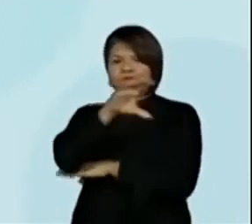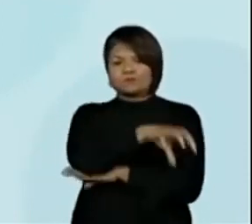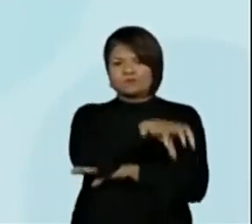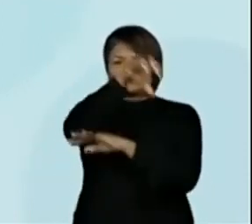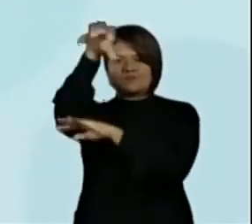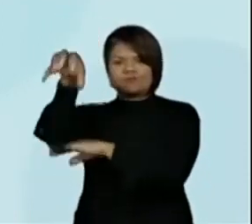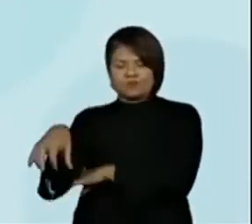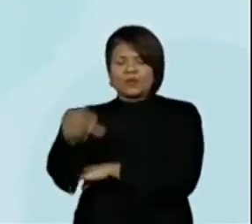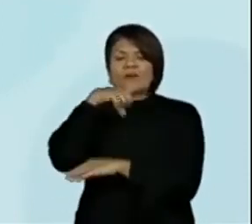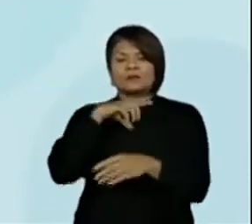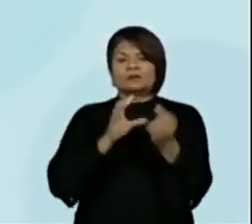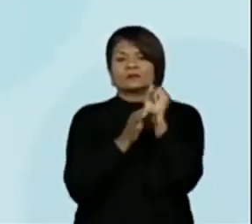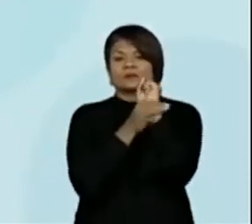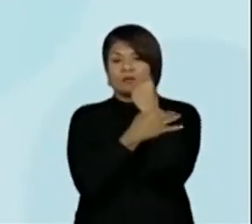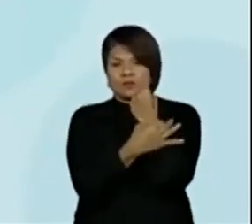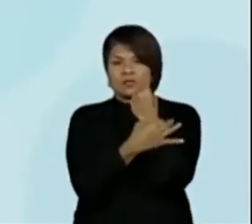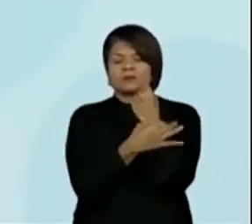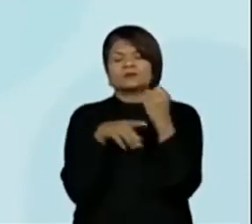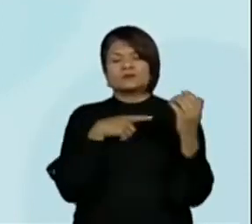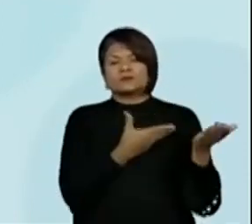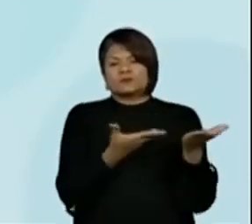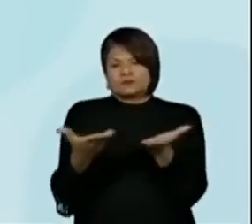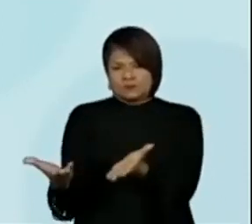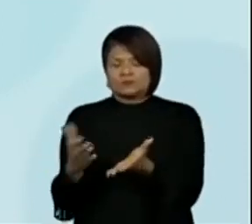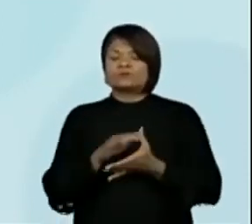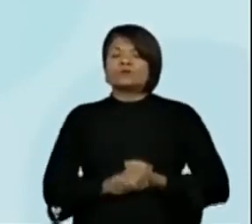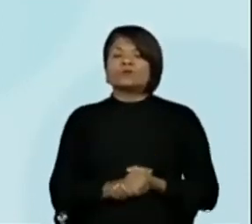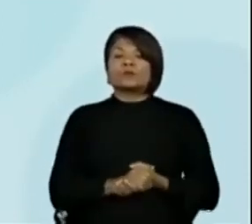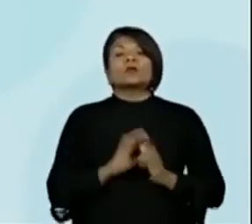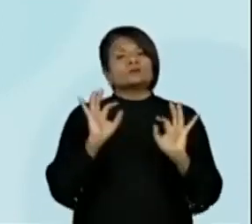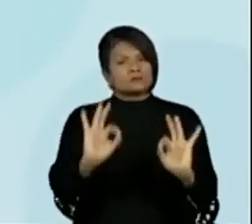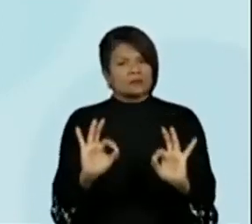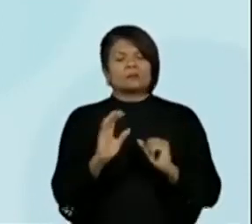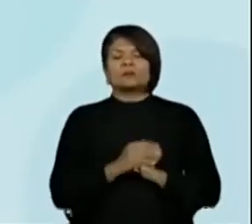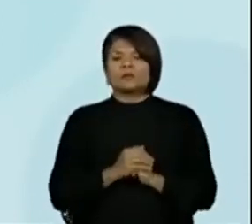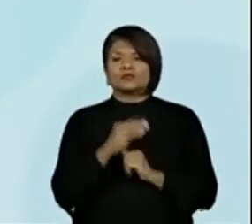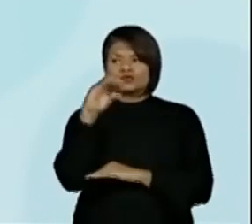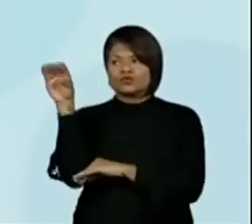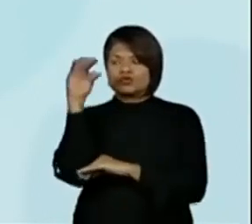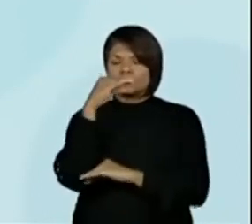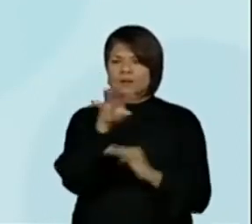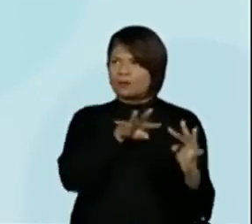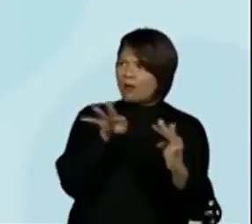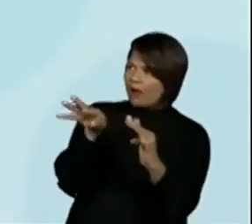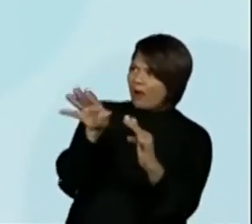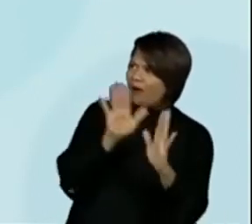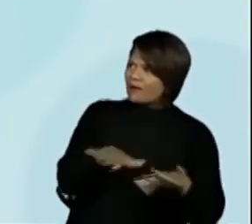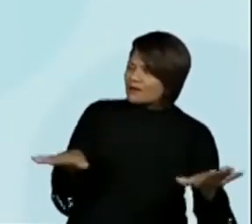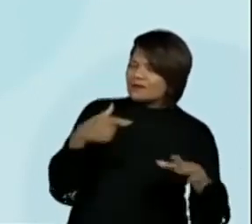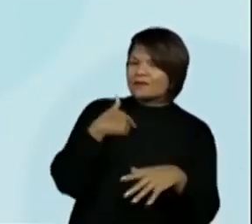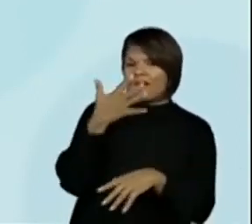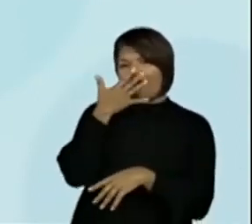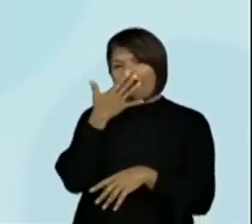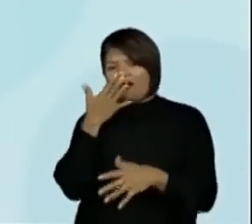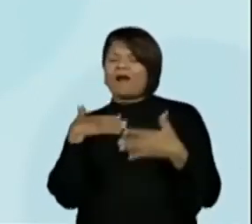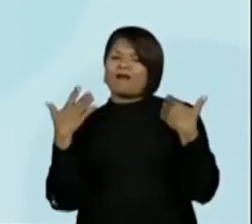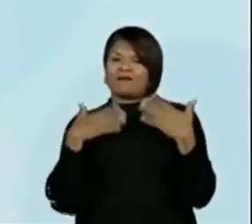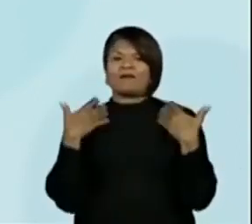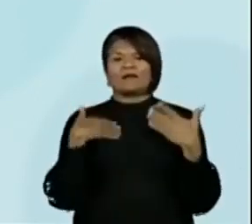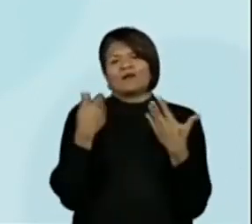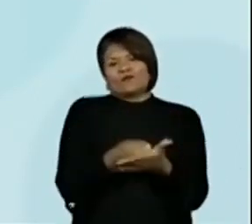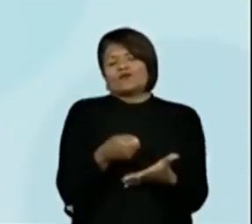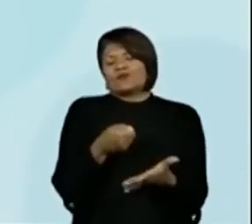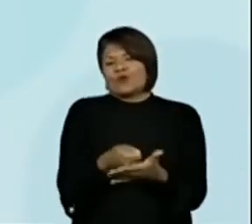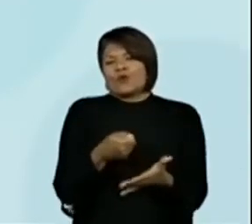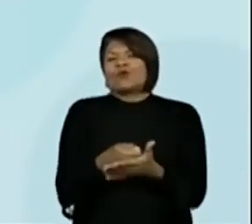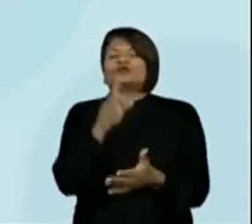assim a segurança na hora da locomoção. Certamente eles farão a alegria da garotada, afirmou o diretor do shopping, Gustavo